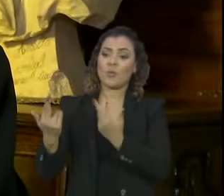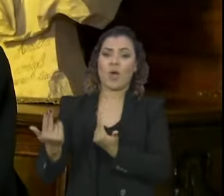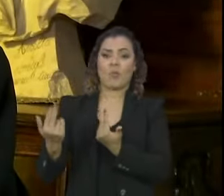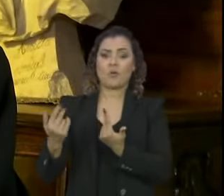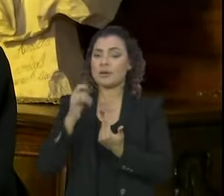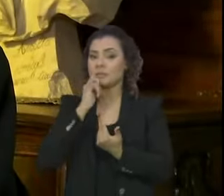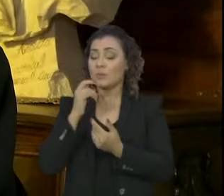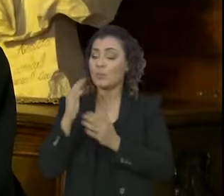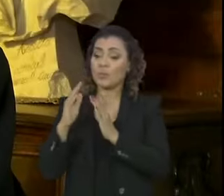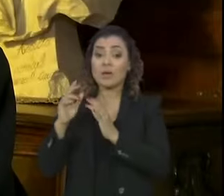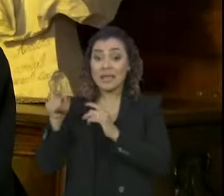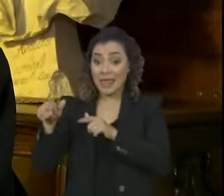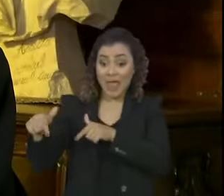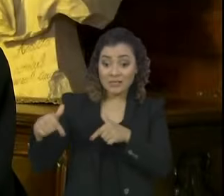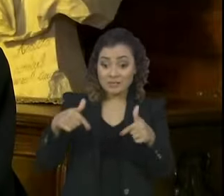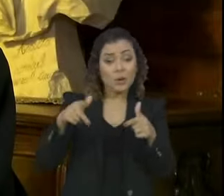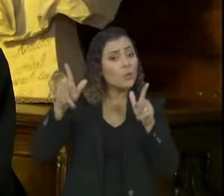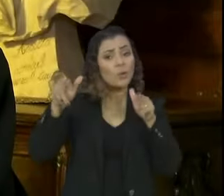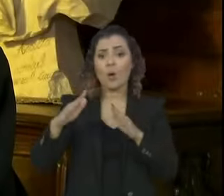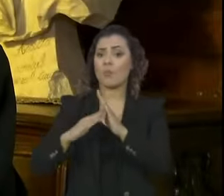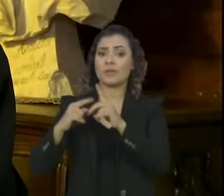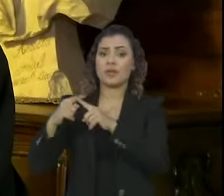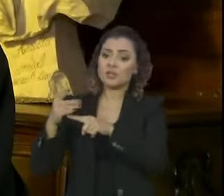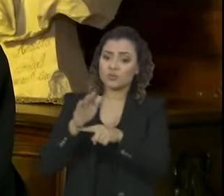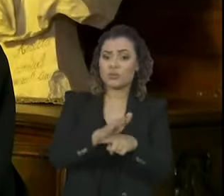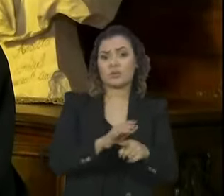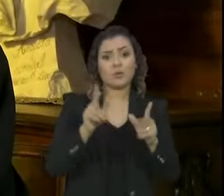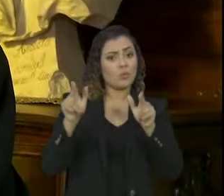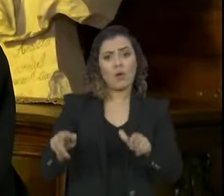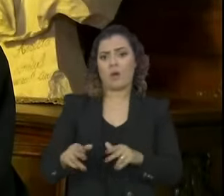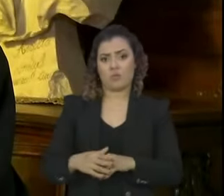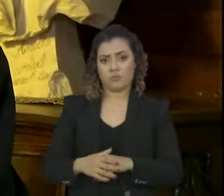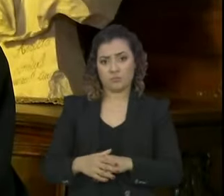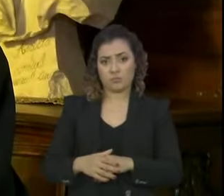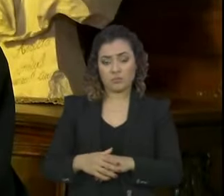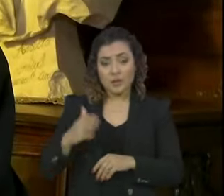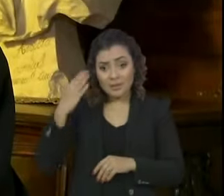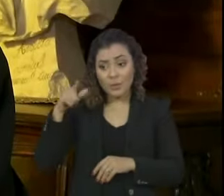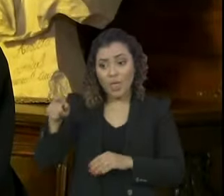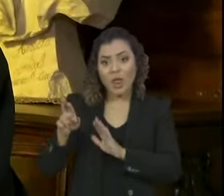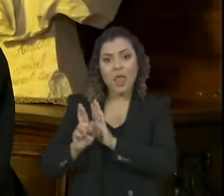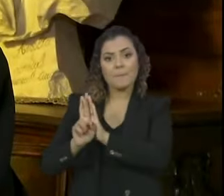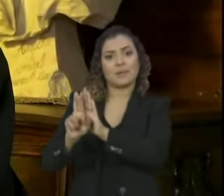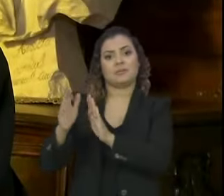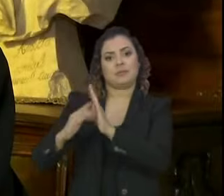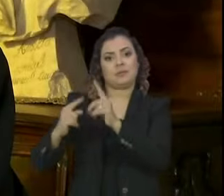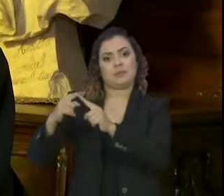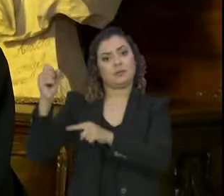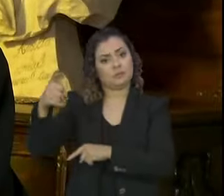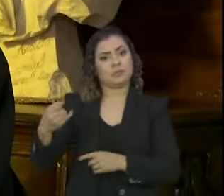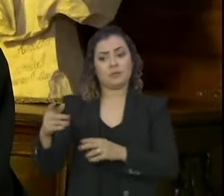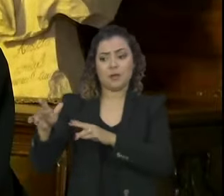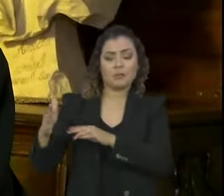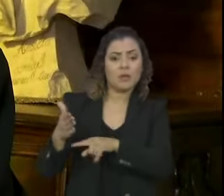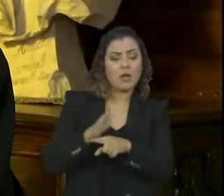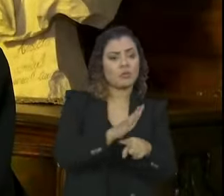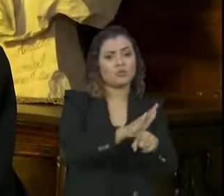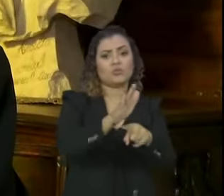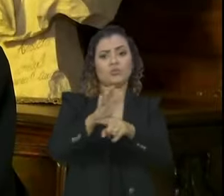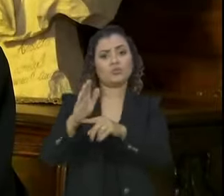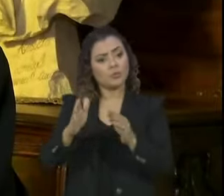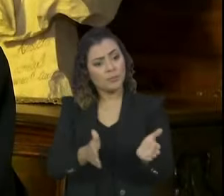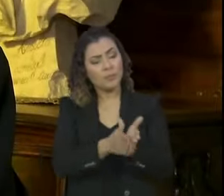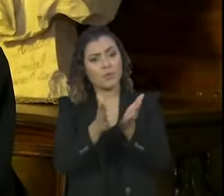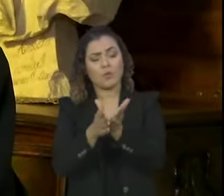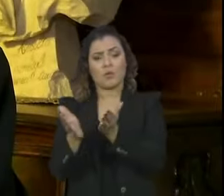pobres e da população em situação de rua então as ajuda dele dada aos